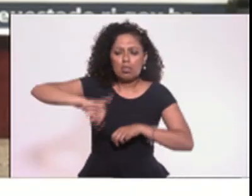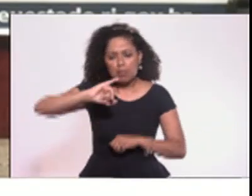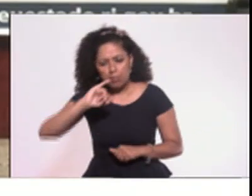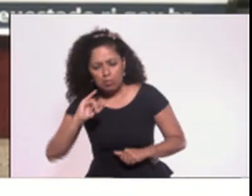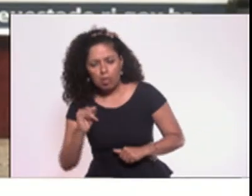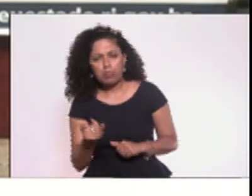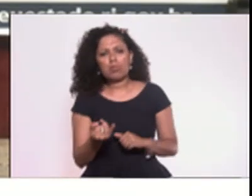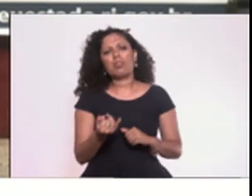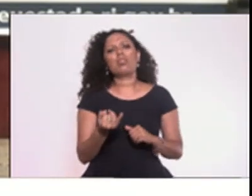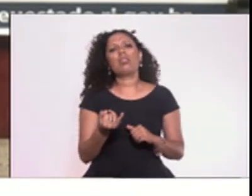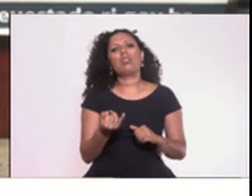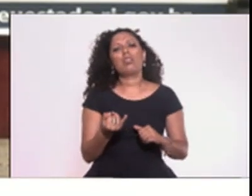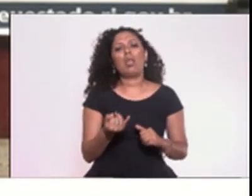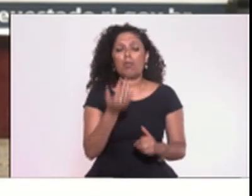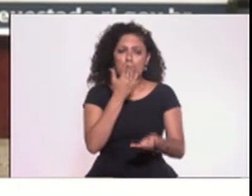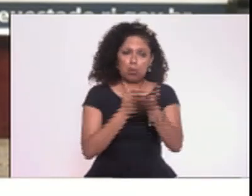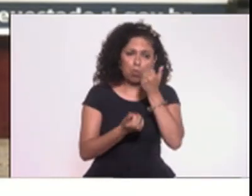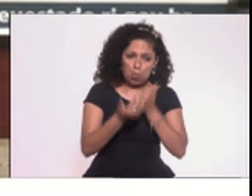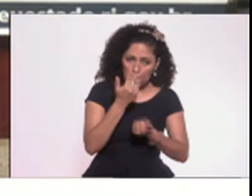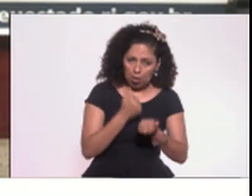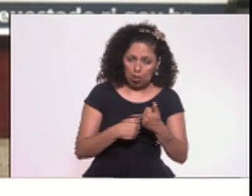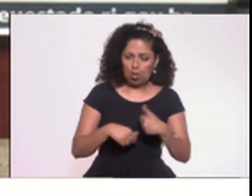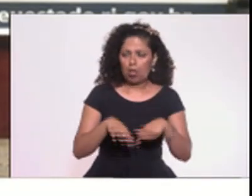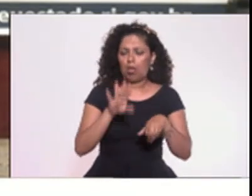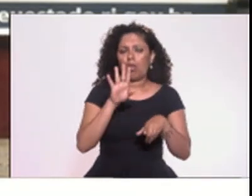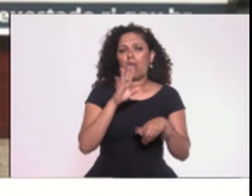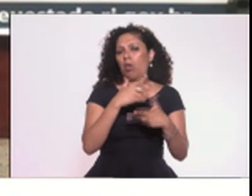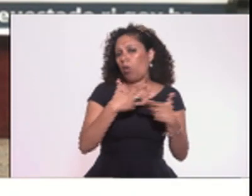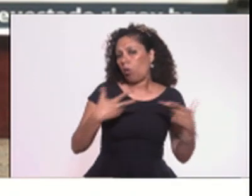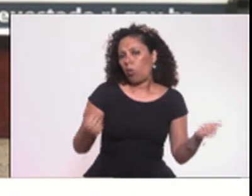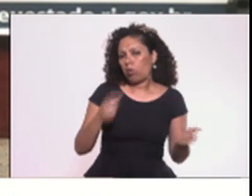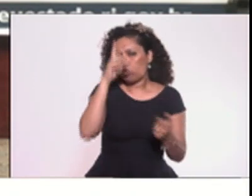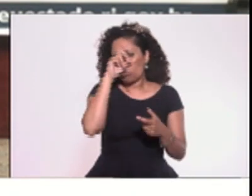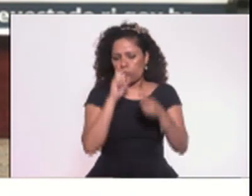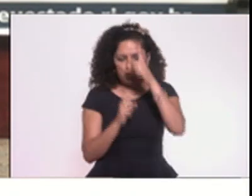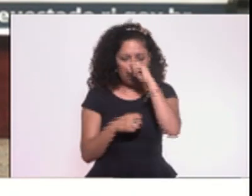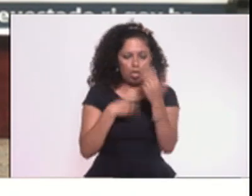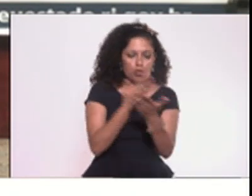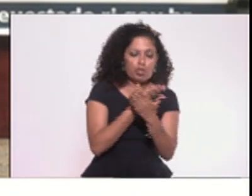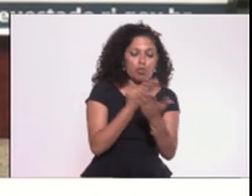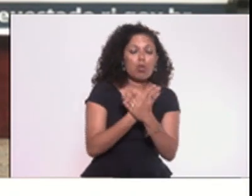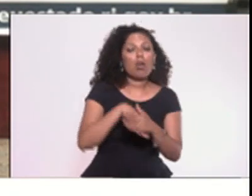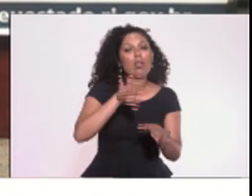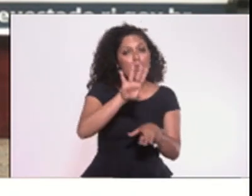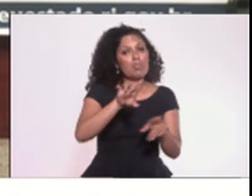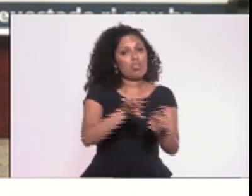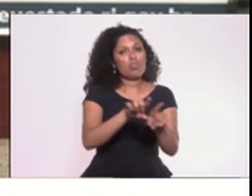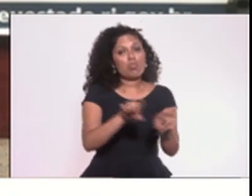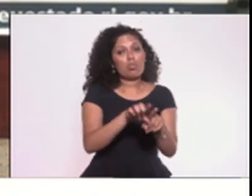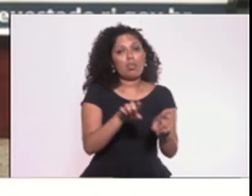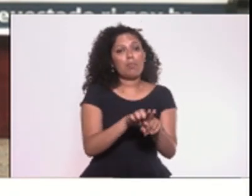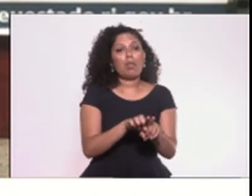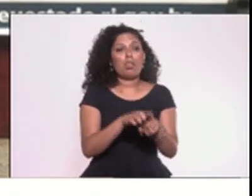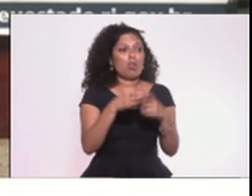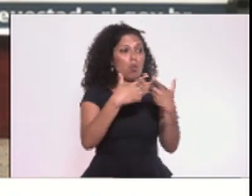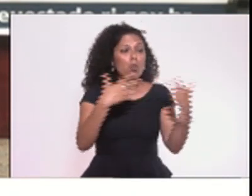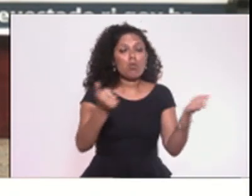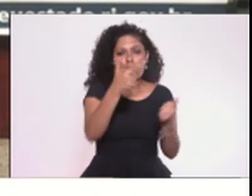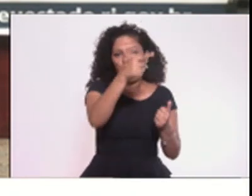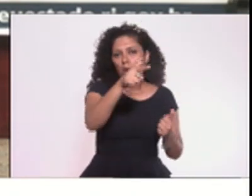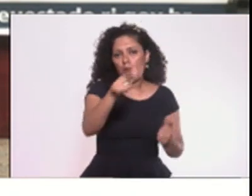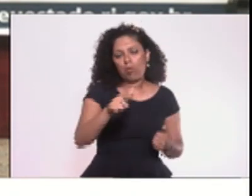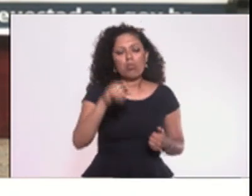para serem alimentos, também em merendas, em hospitais, mas também em compostagem. Então, isso é